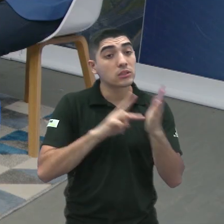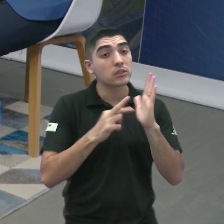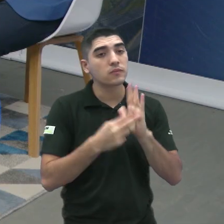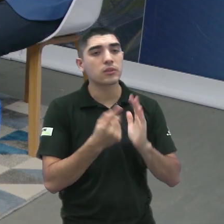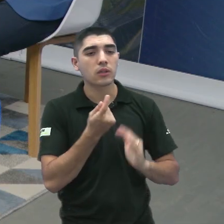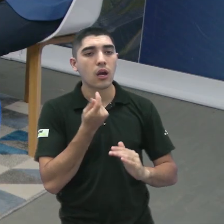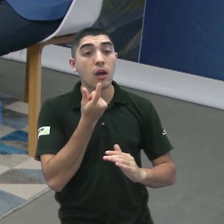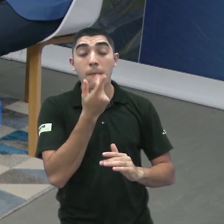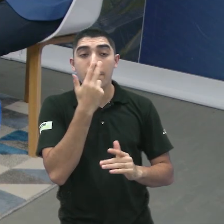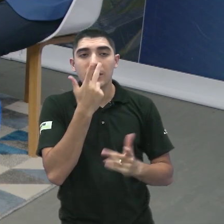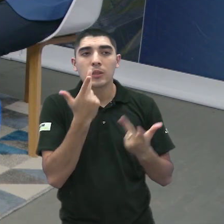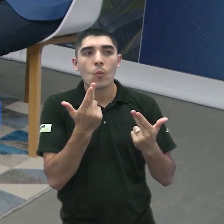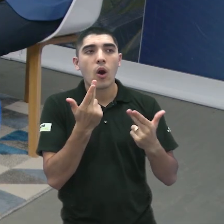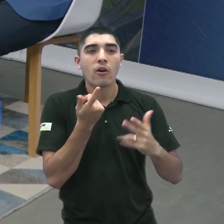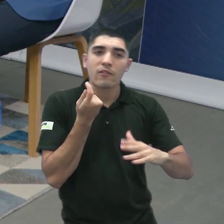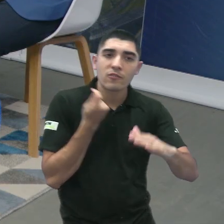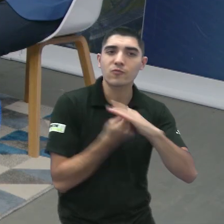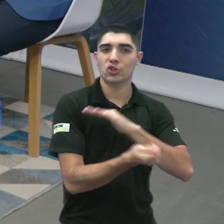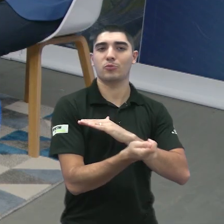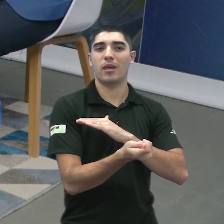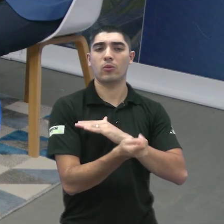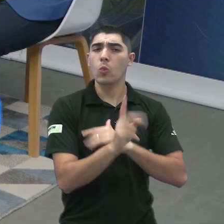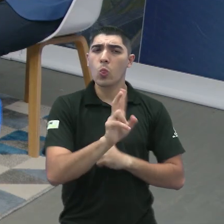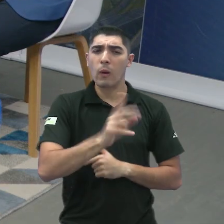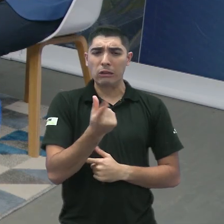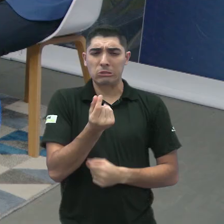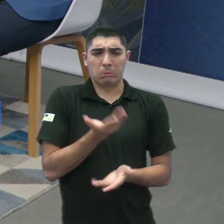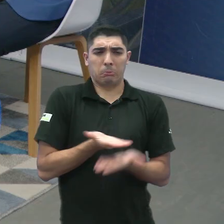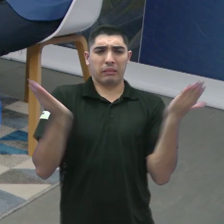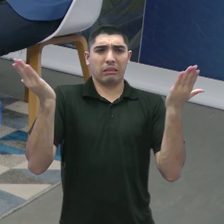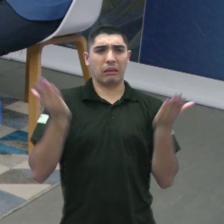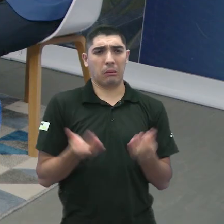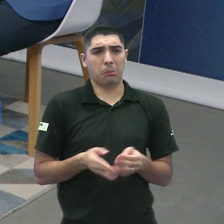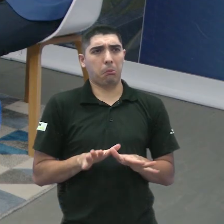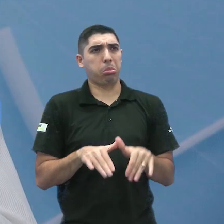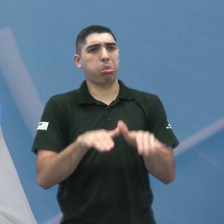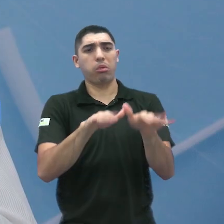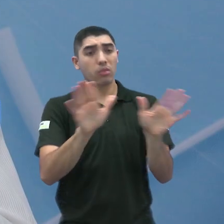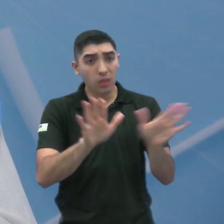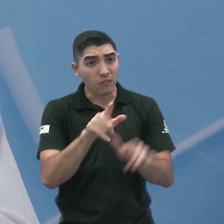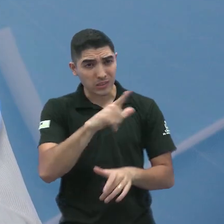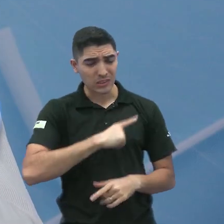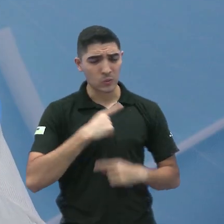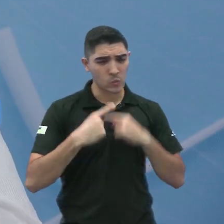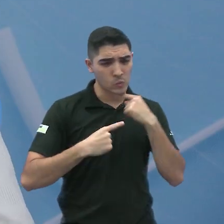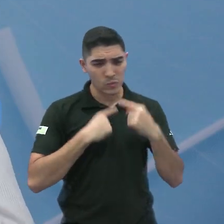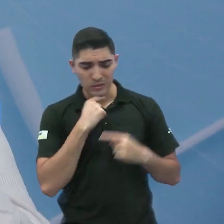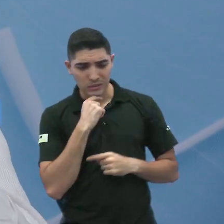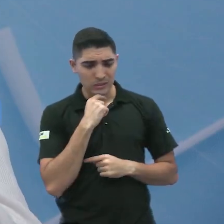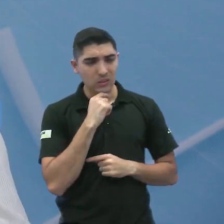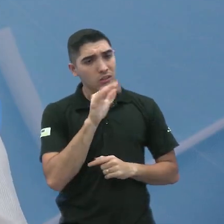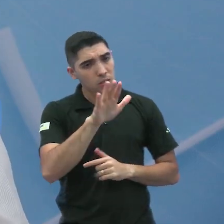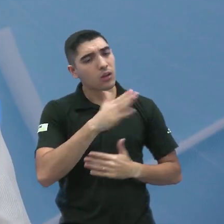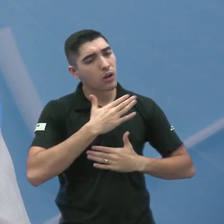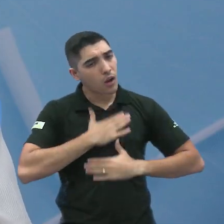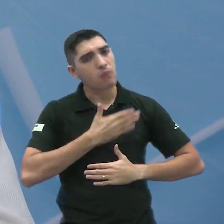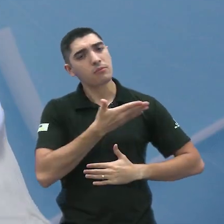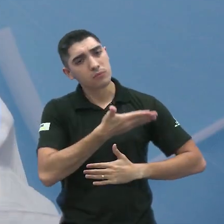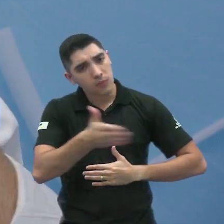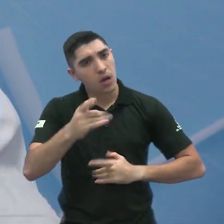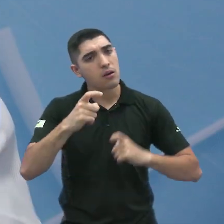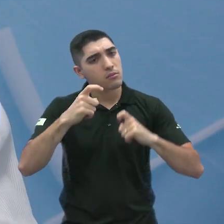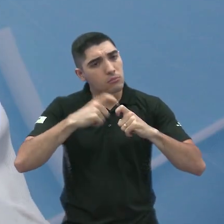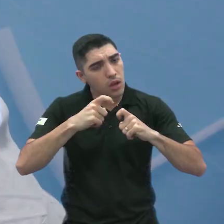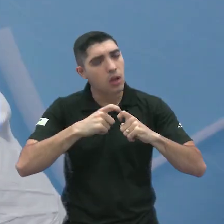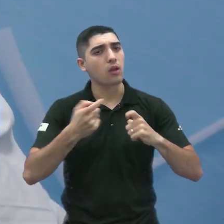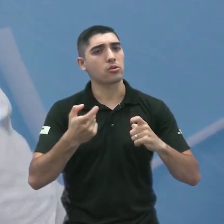perder dinheiro. É seu patrimônio, é sua vida. Você está na dúvida, você não precisa ter certeza. Busca uma consulta,